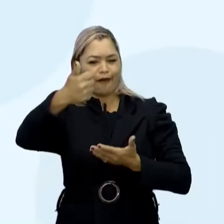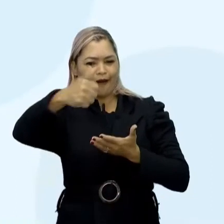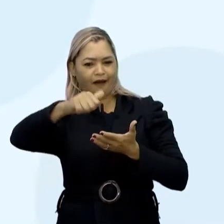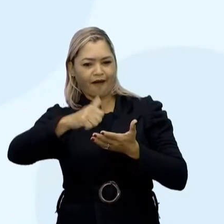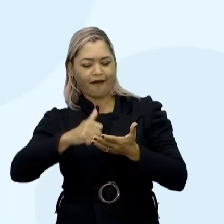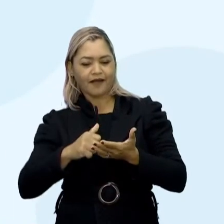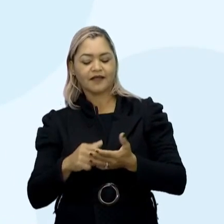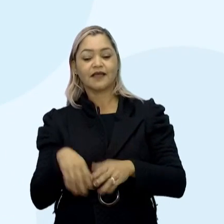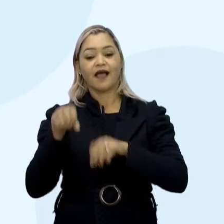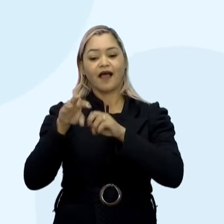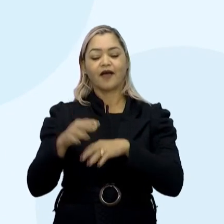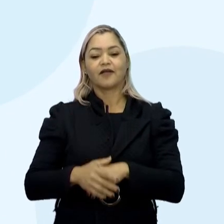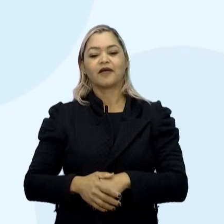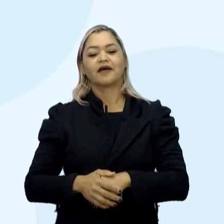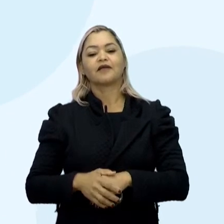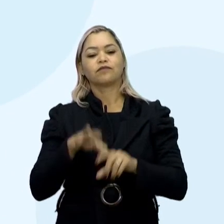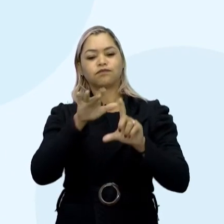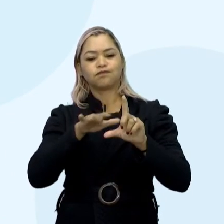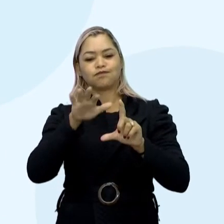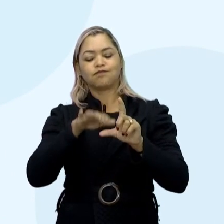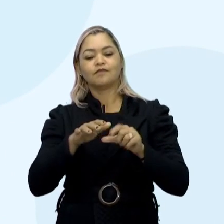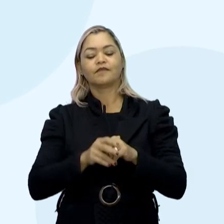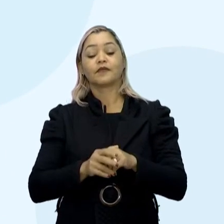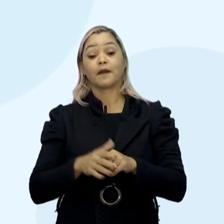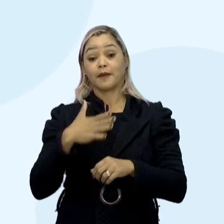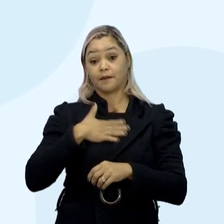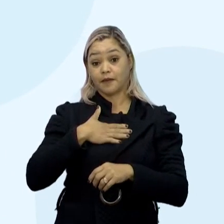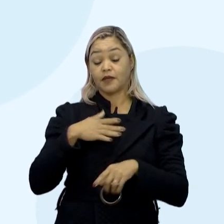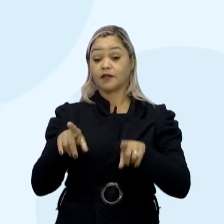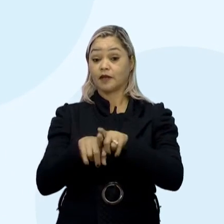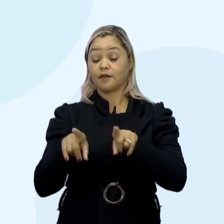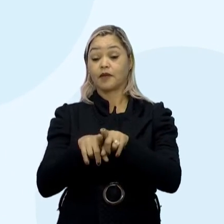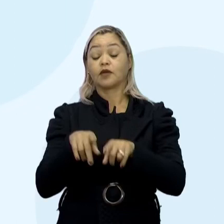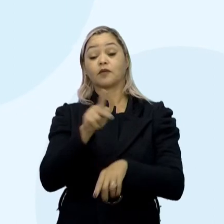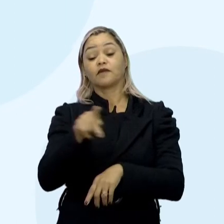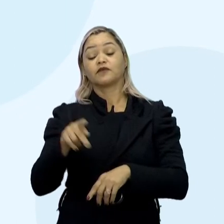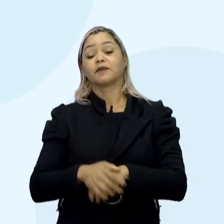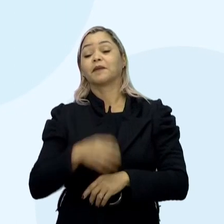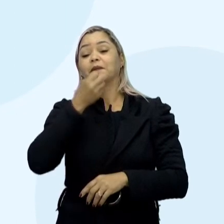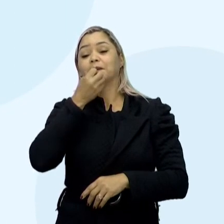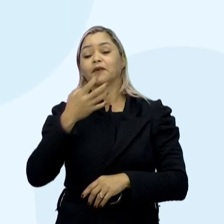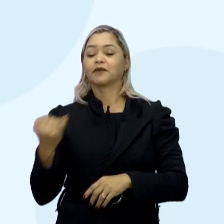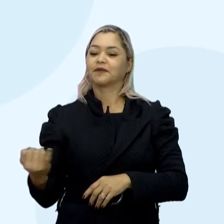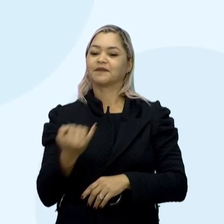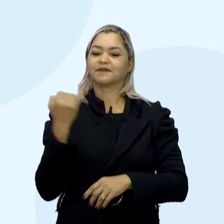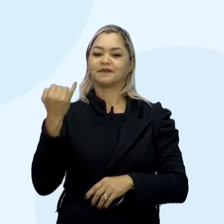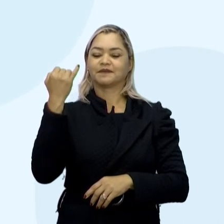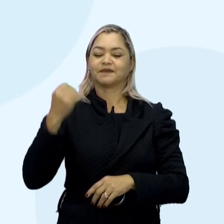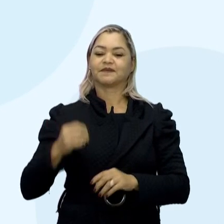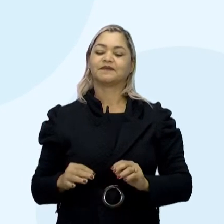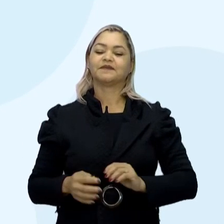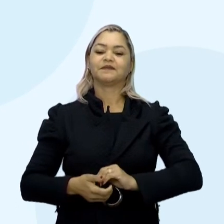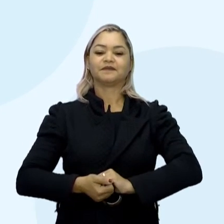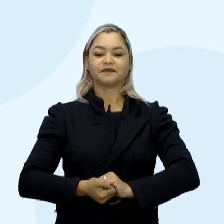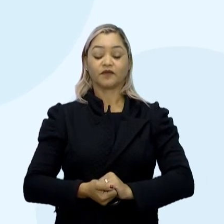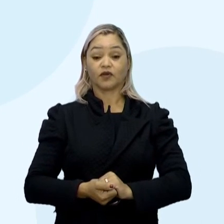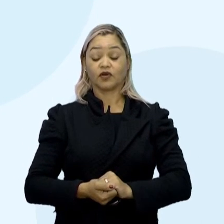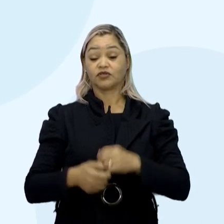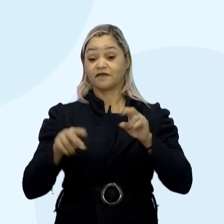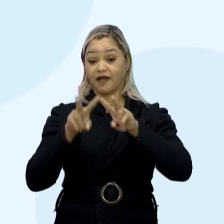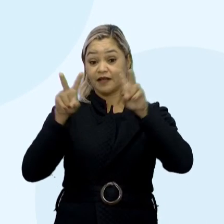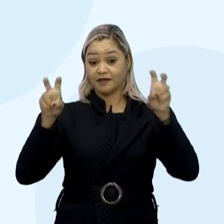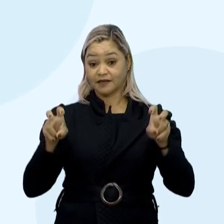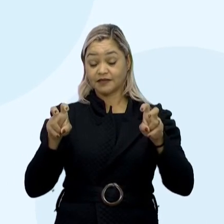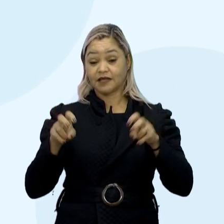aula. Isso para mim e para os professores também dos outros componentes é muito importante quando a gente fala